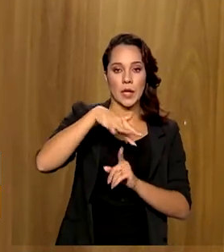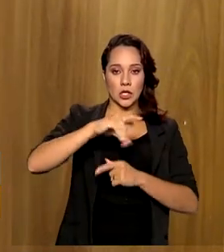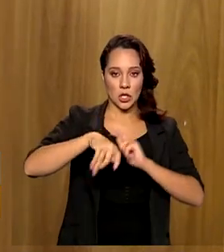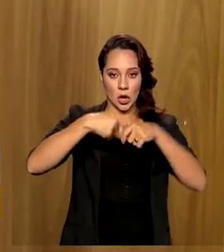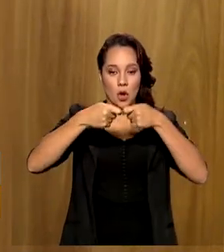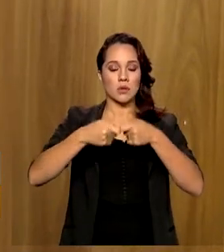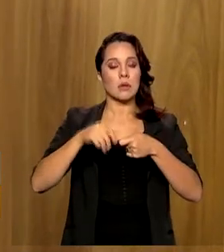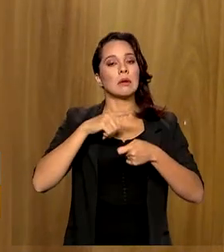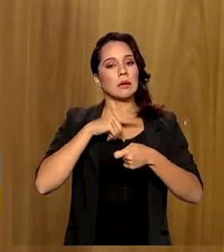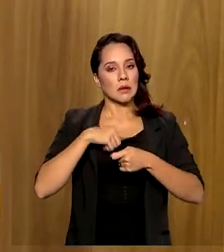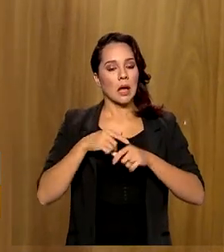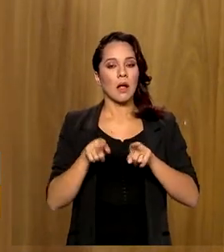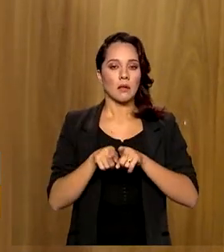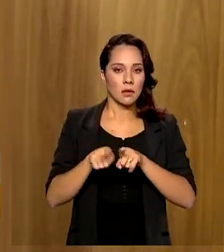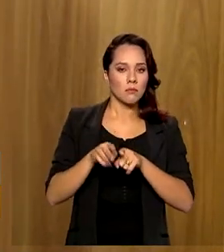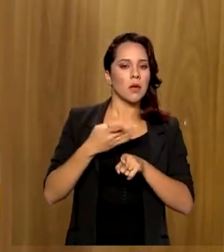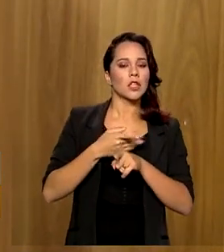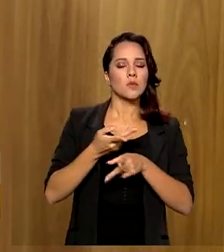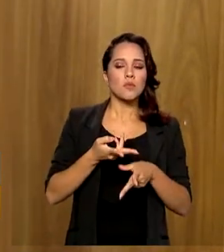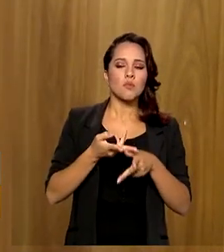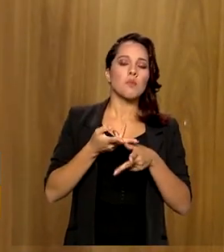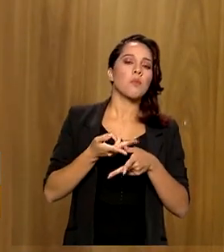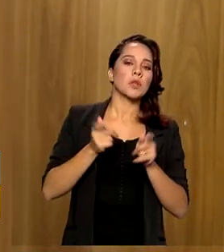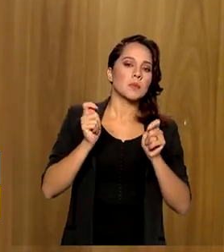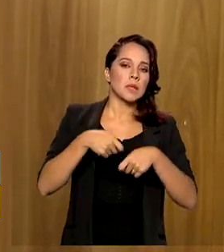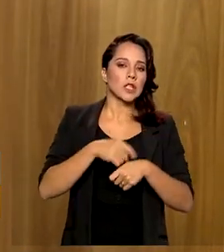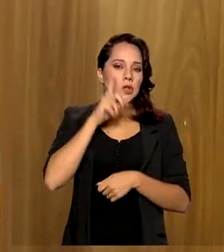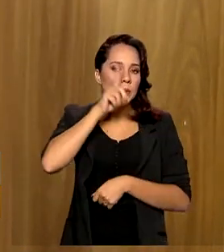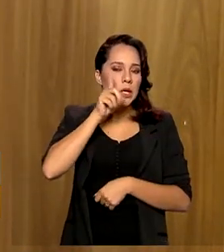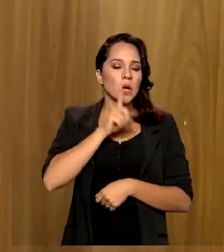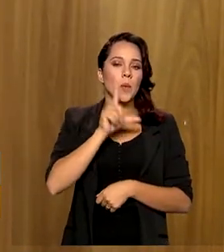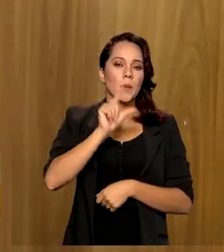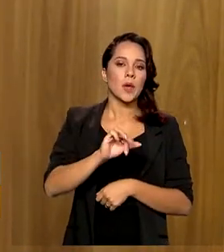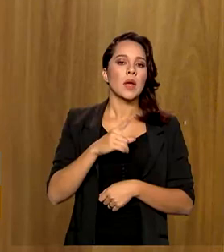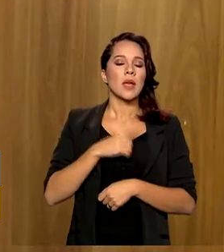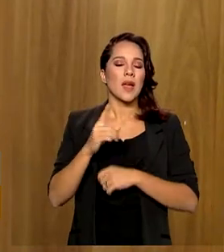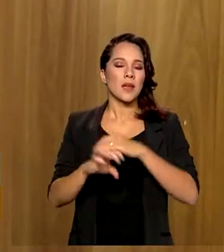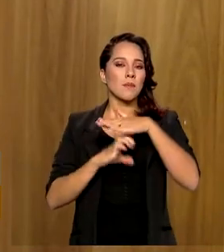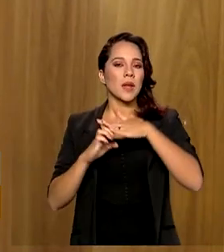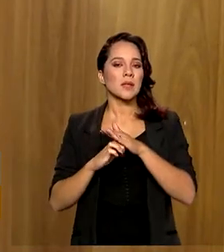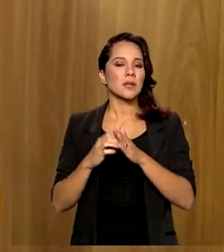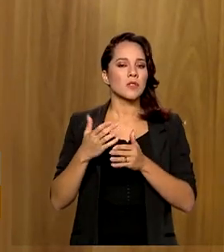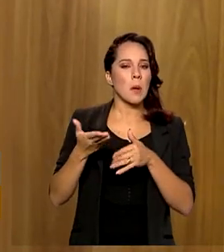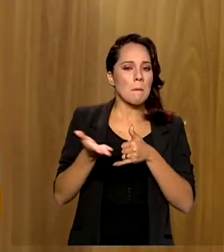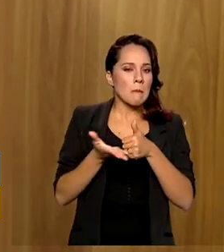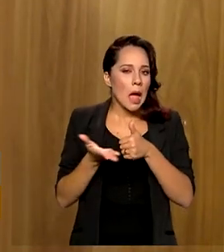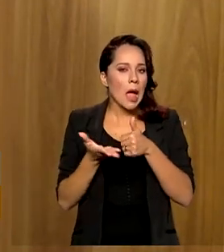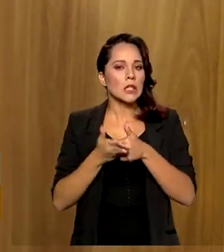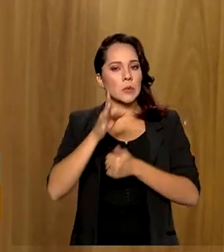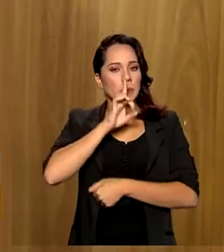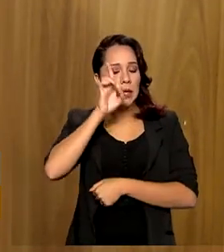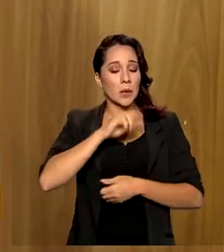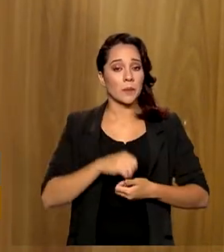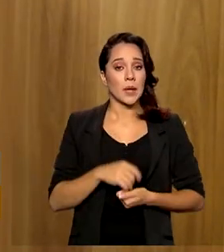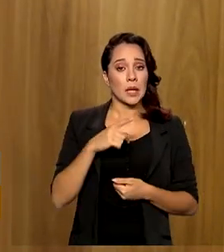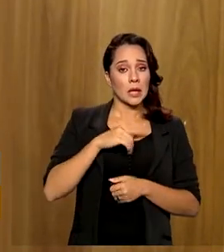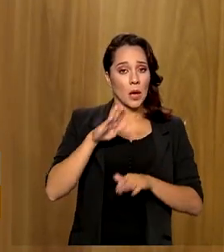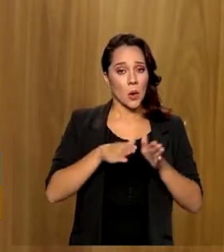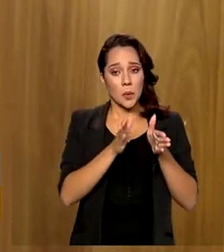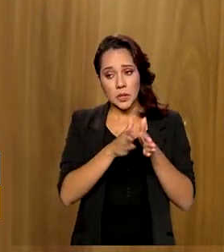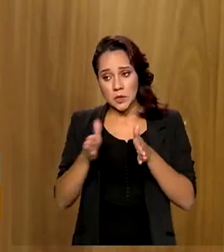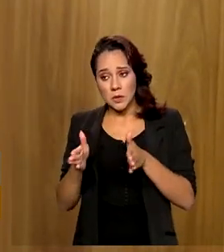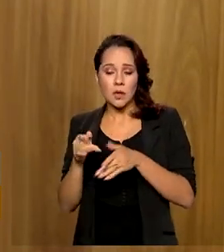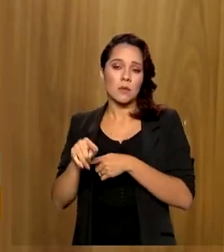essa possibilidade de identificação de risco para incluir também o que a gente chama de empresas de médio risco. Então, tem algum procedimento adicional